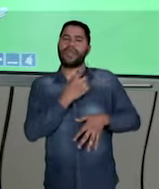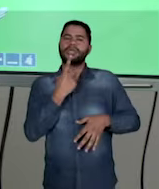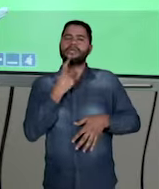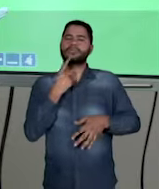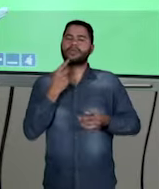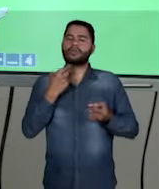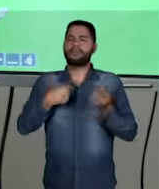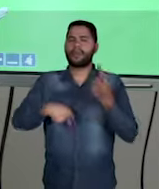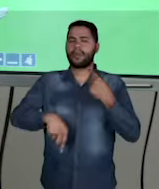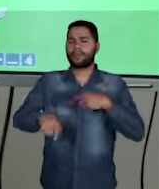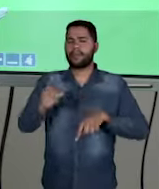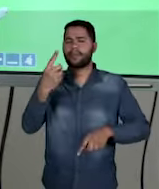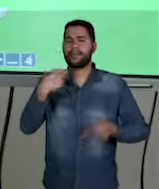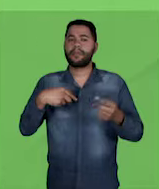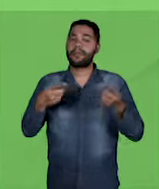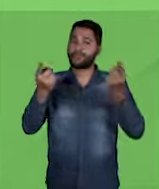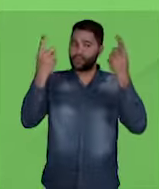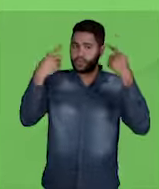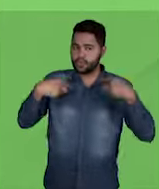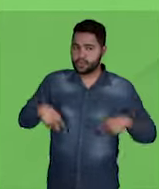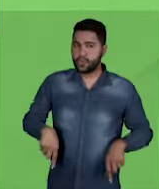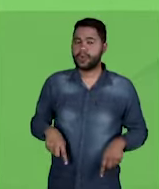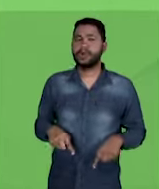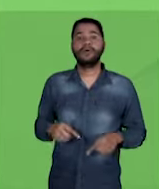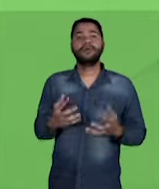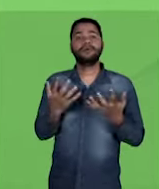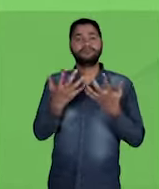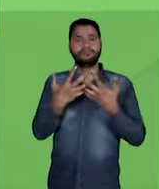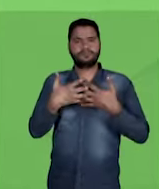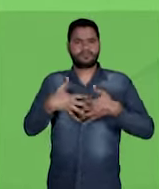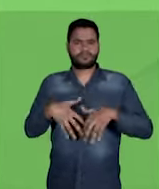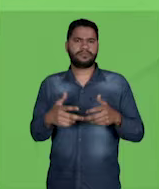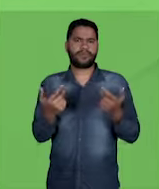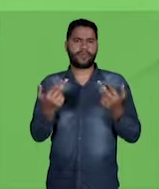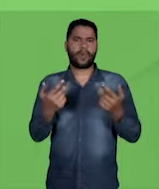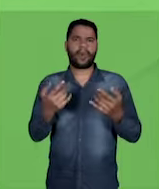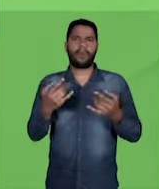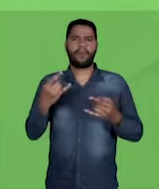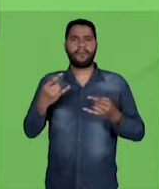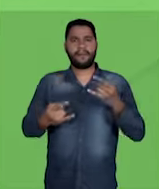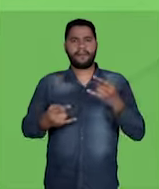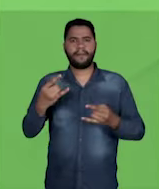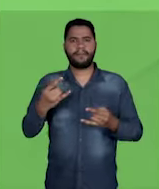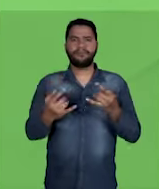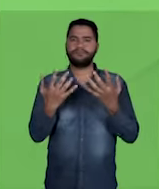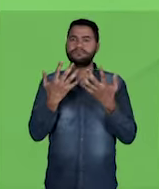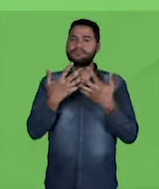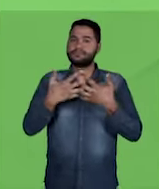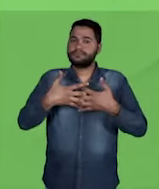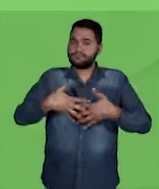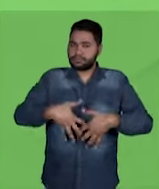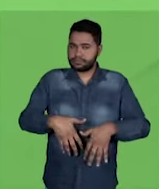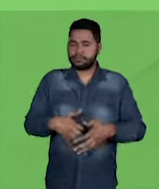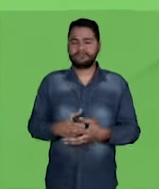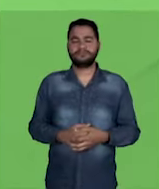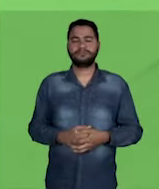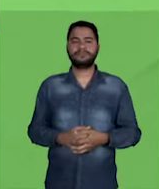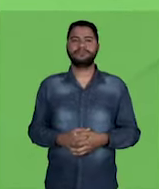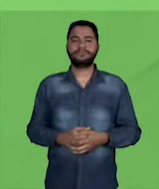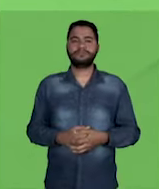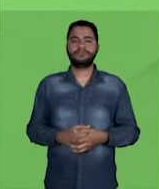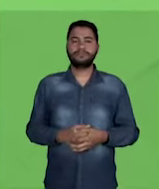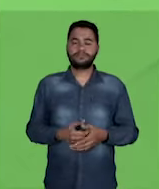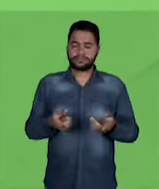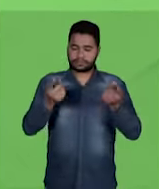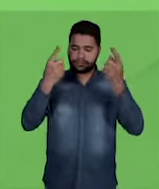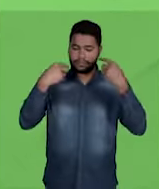para as diferentes partes do corpo. Então, ele funciona como uma máquina, uma bomba central, que vai levar tudo o que